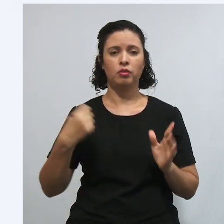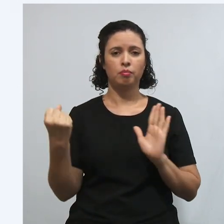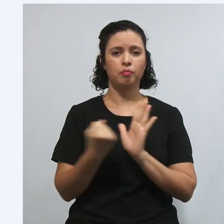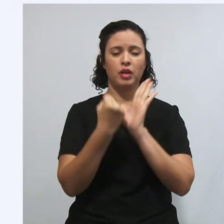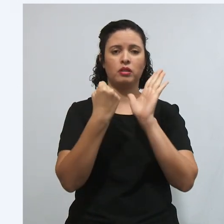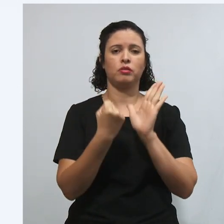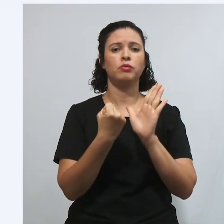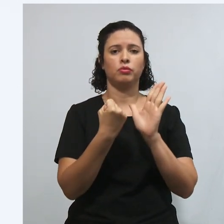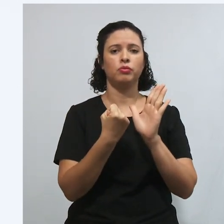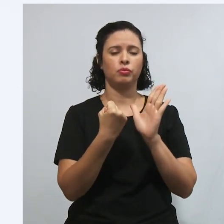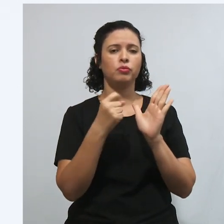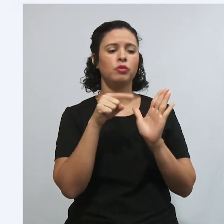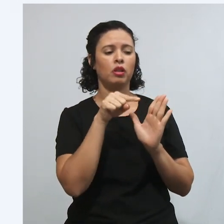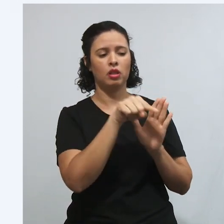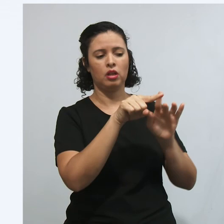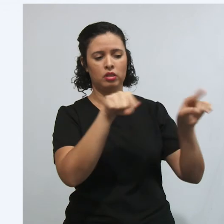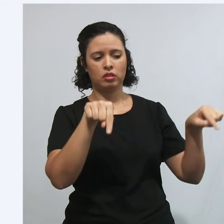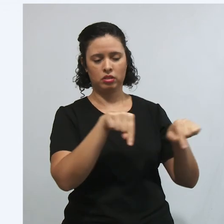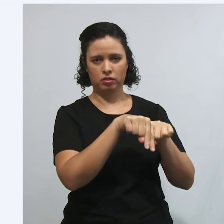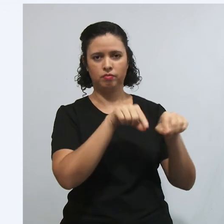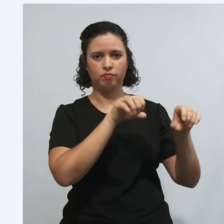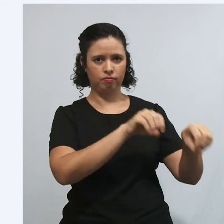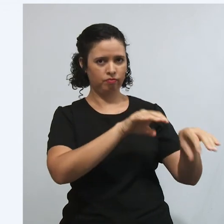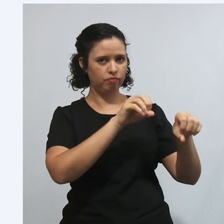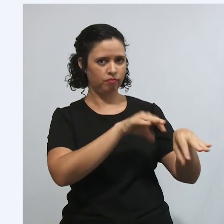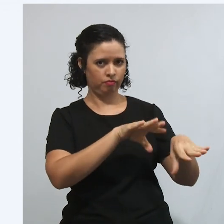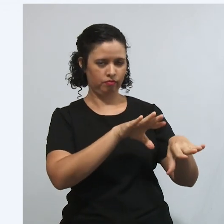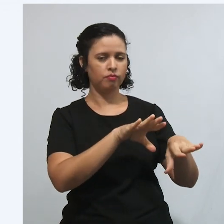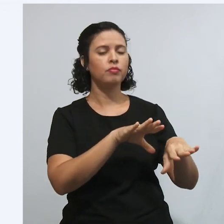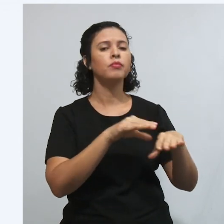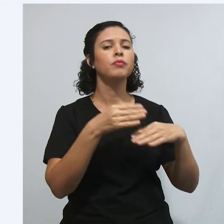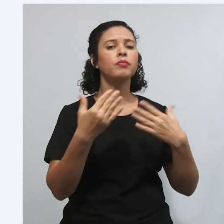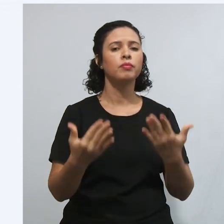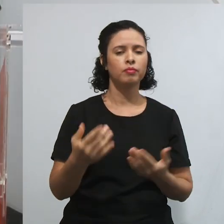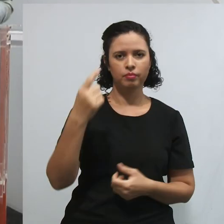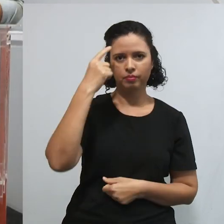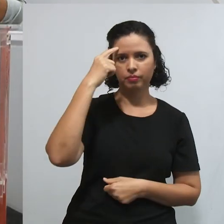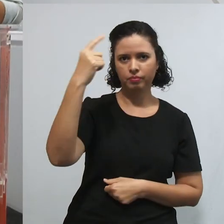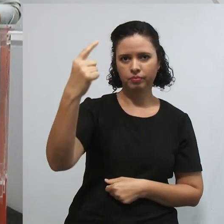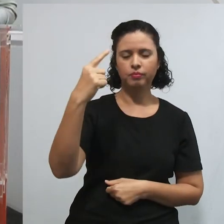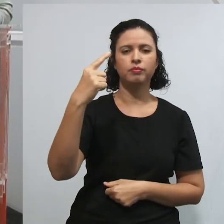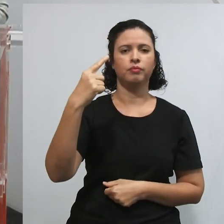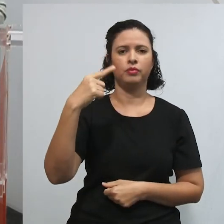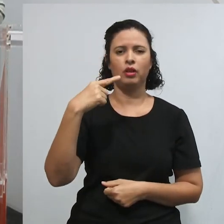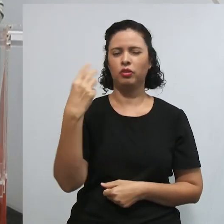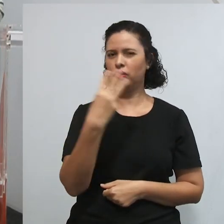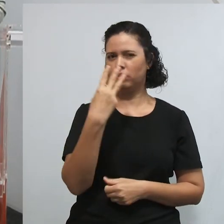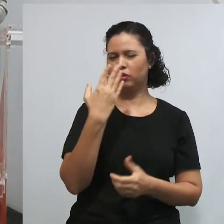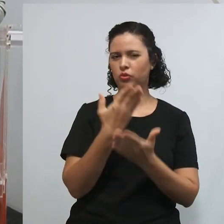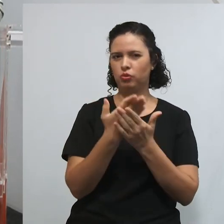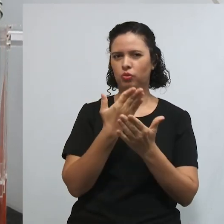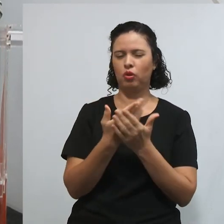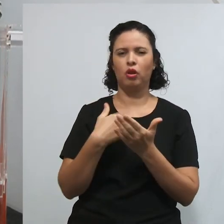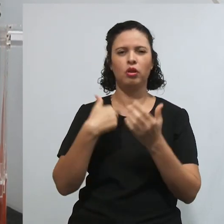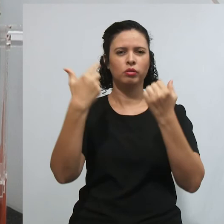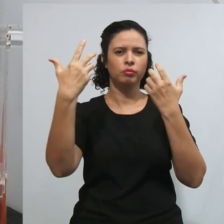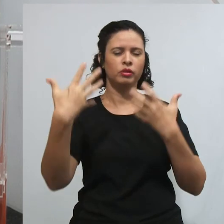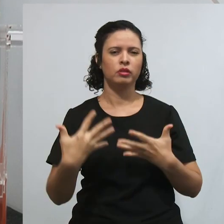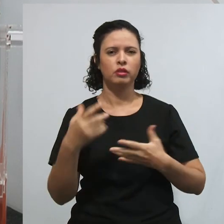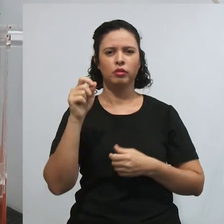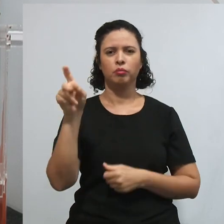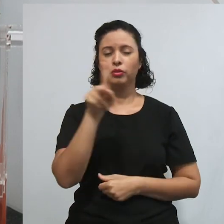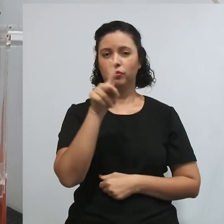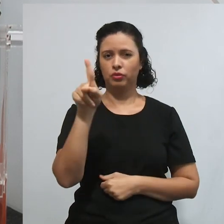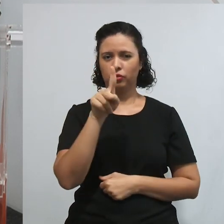prática pedagógica docente. Quando, lá na terceira aula, quando eu falei